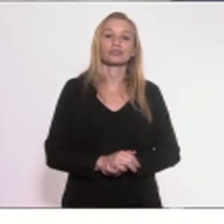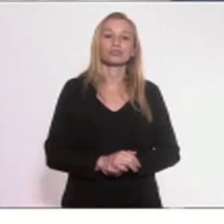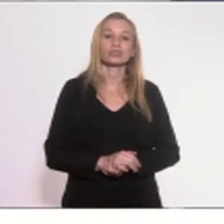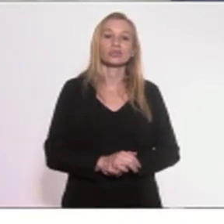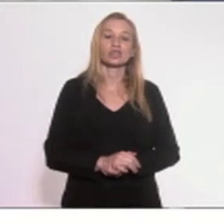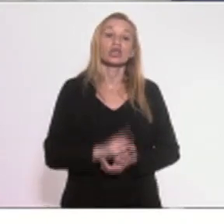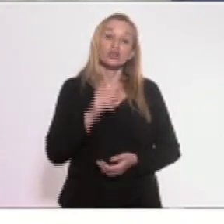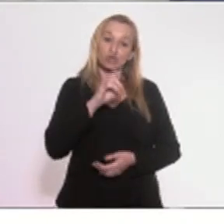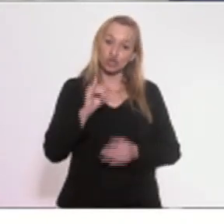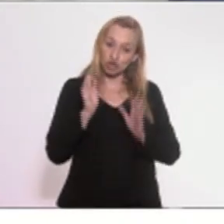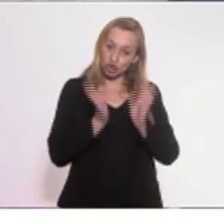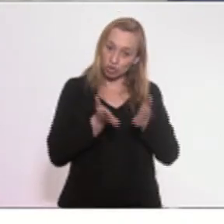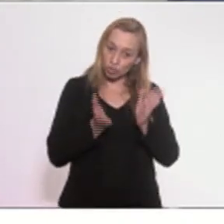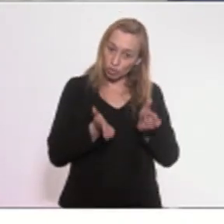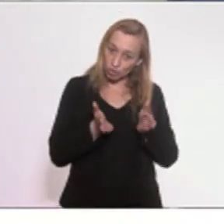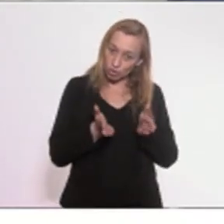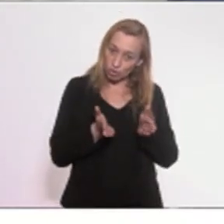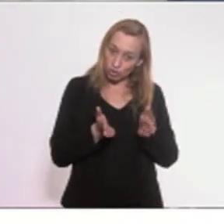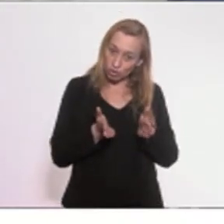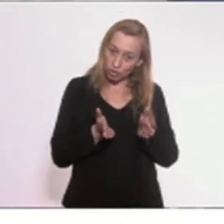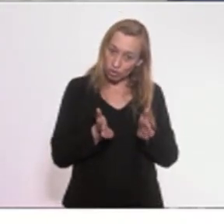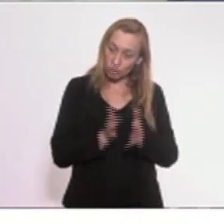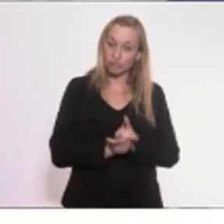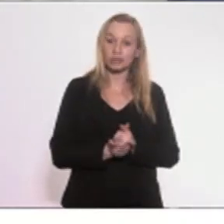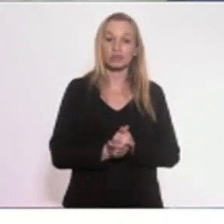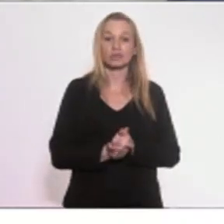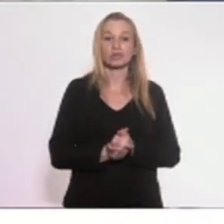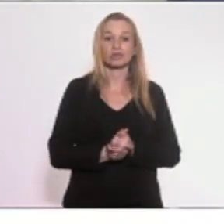ainda no dia de hoje, colhe a urgência.